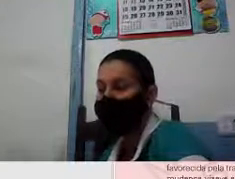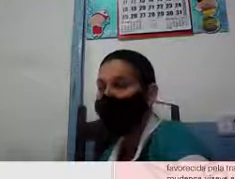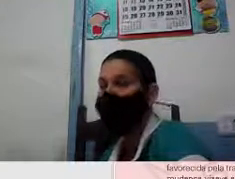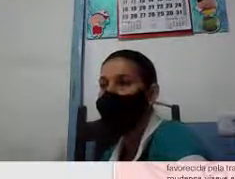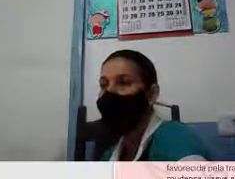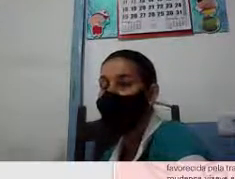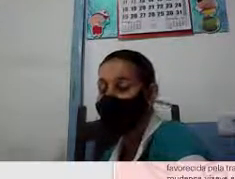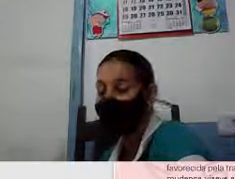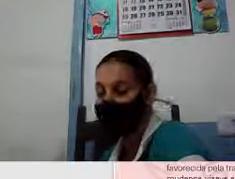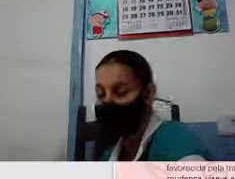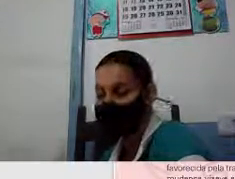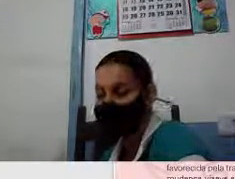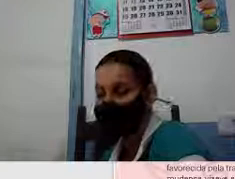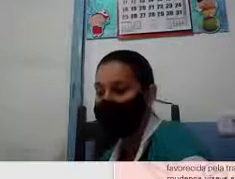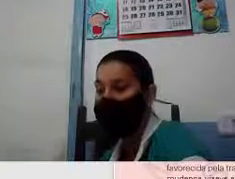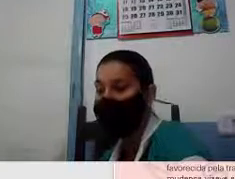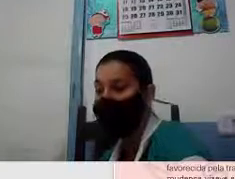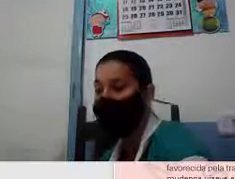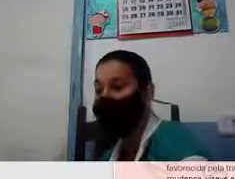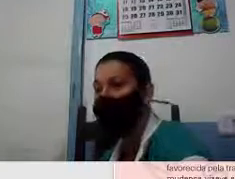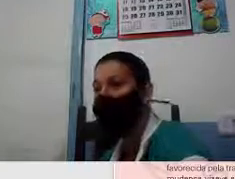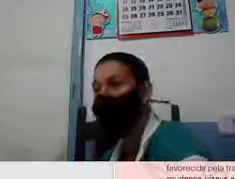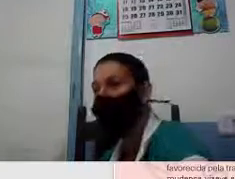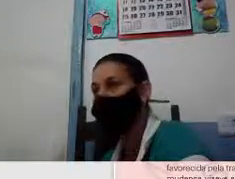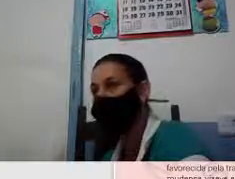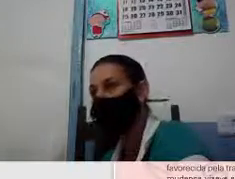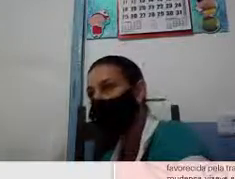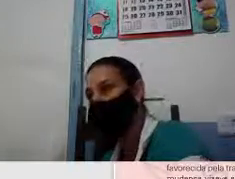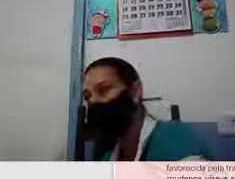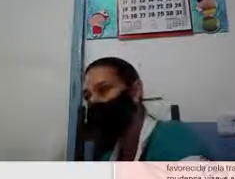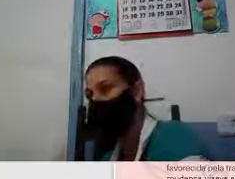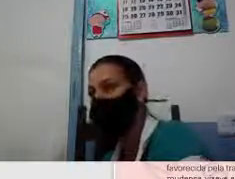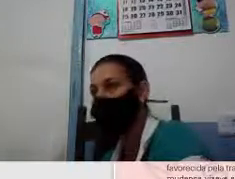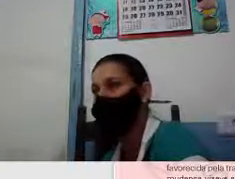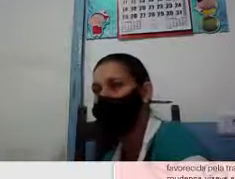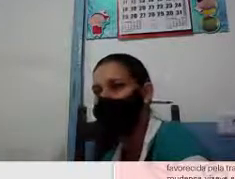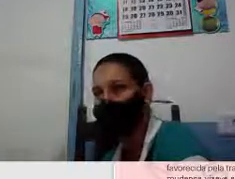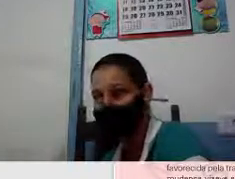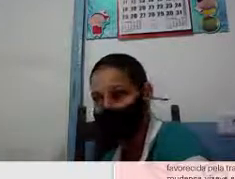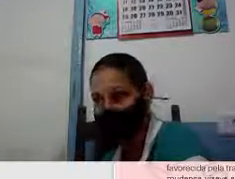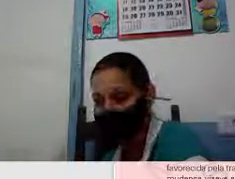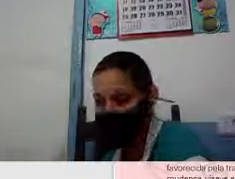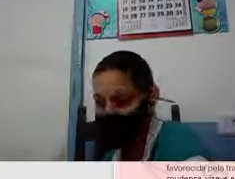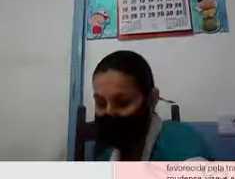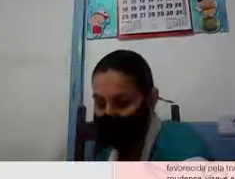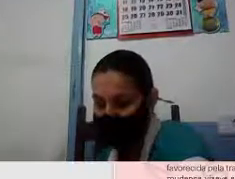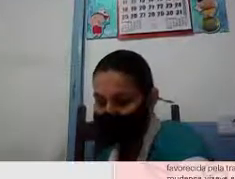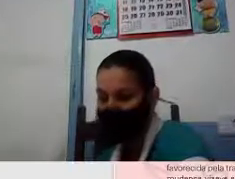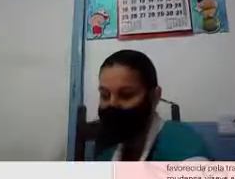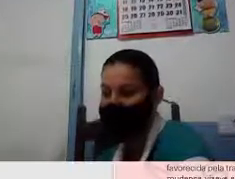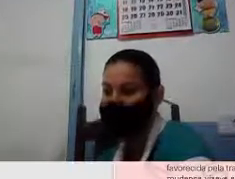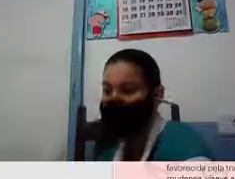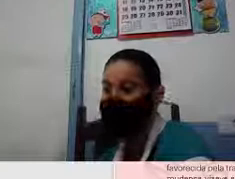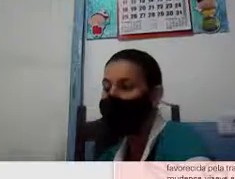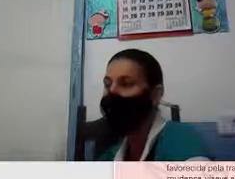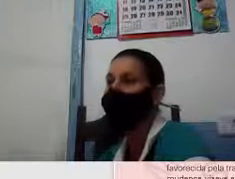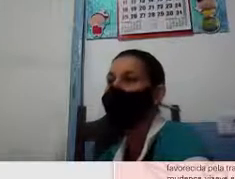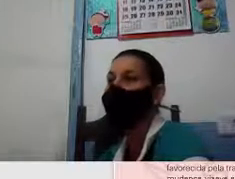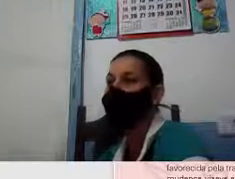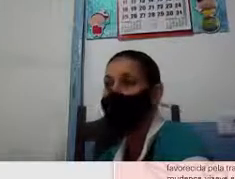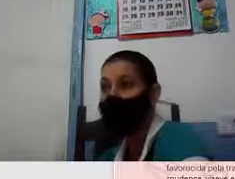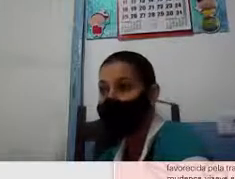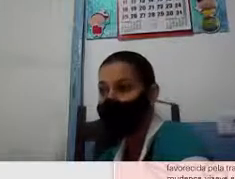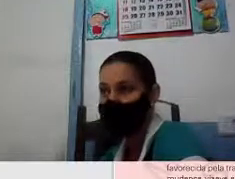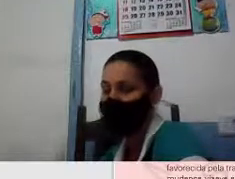não era um ambiente ideal. Então, o campo era um ambiente ideal para você viver e criar os filhos, tá? Então, a busca